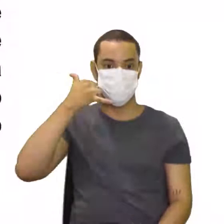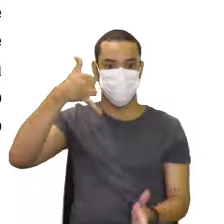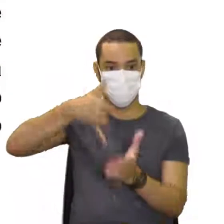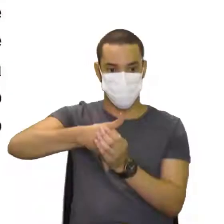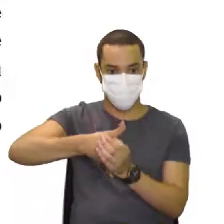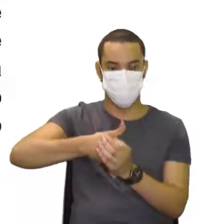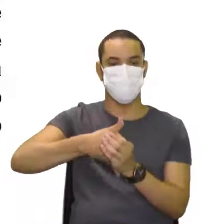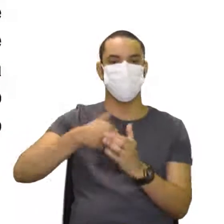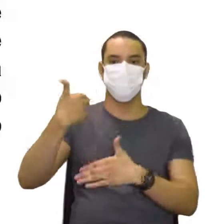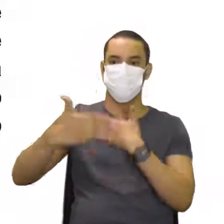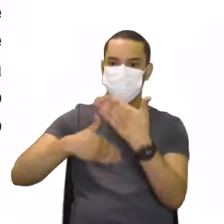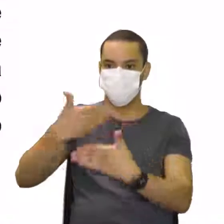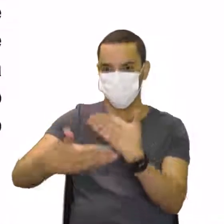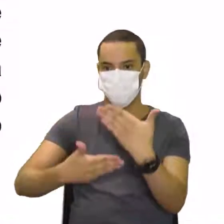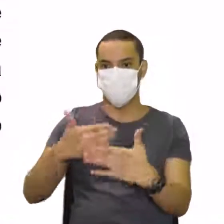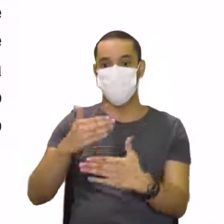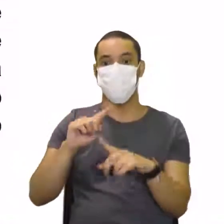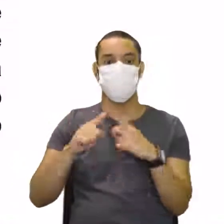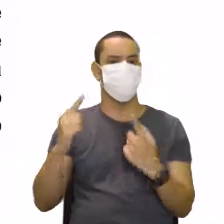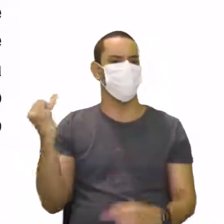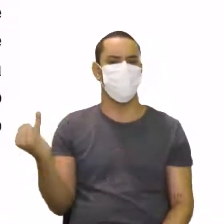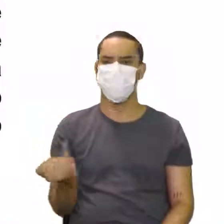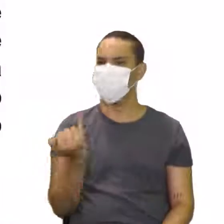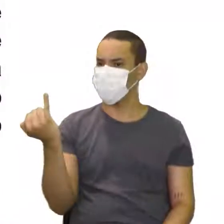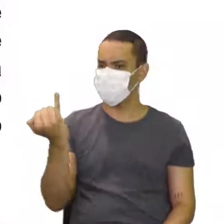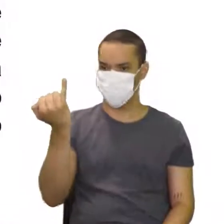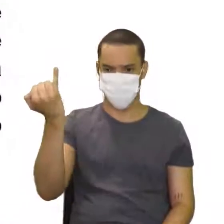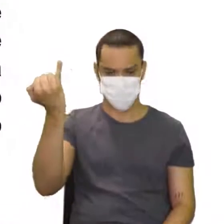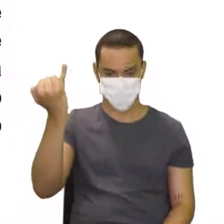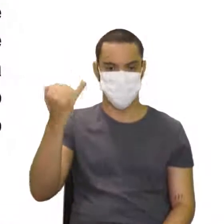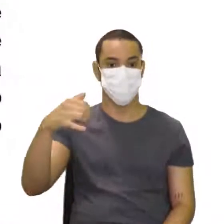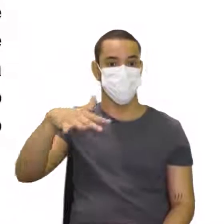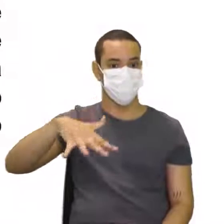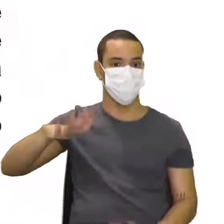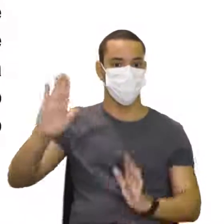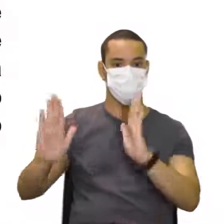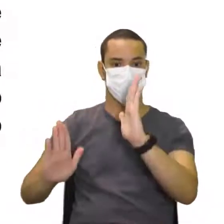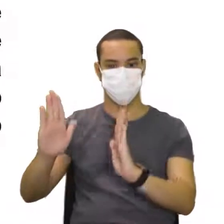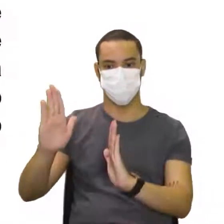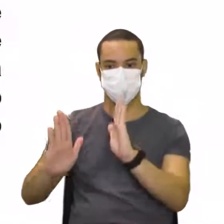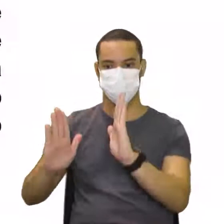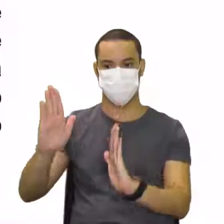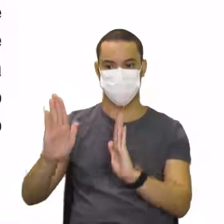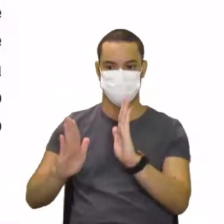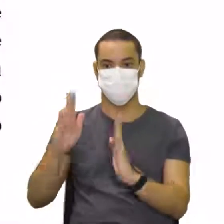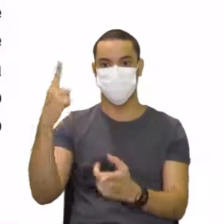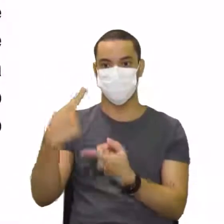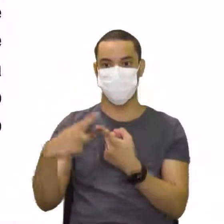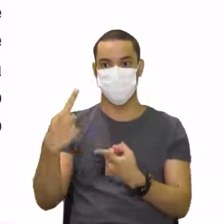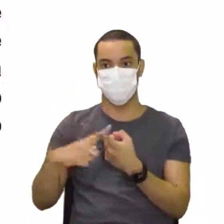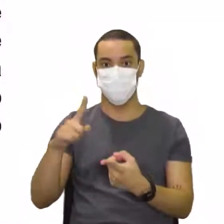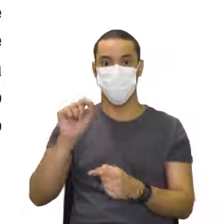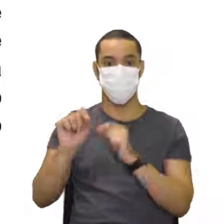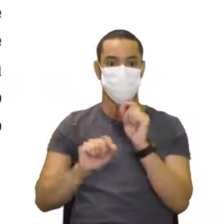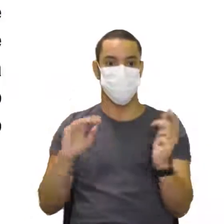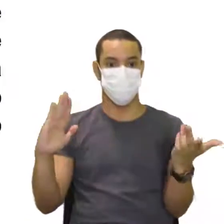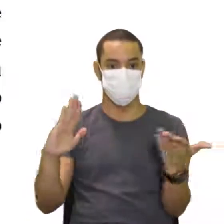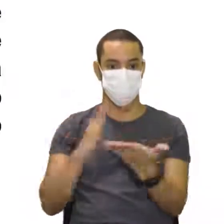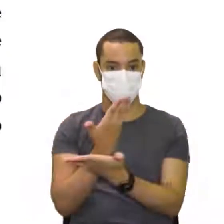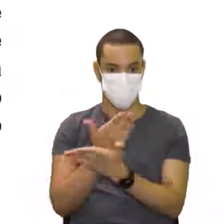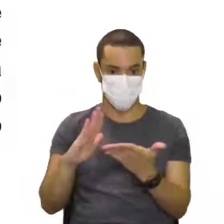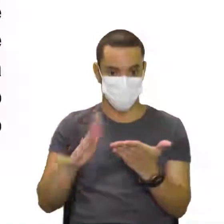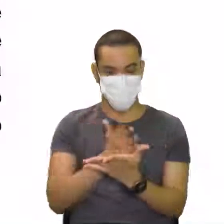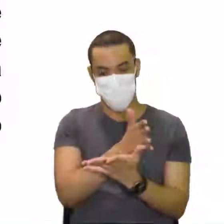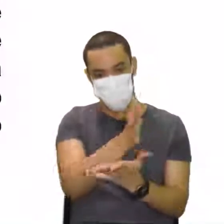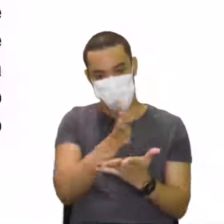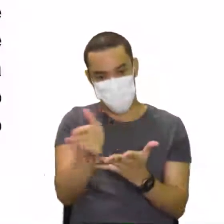meios de comunicação, foram muito importantes para a sua época. Suas linhas se alastraram pelo